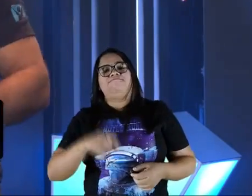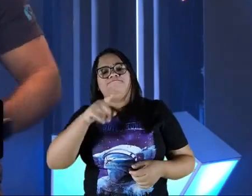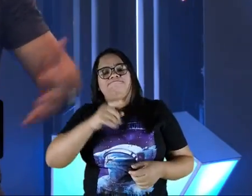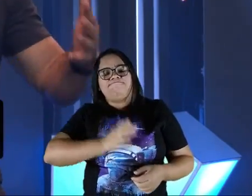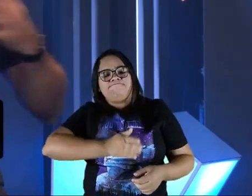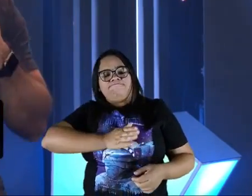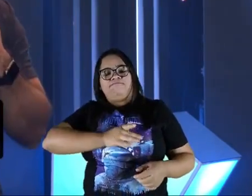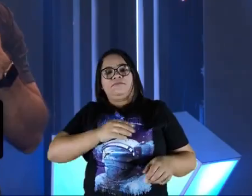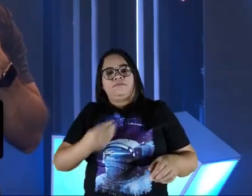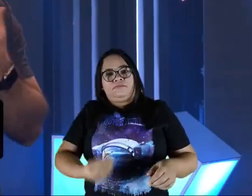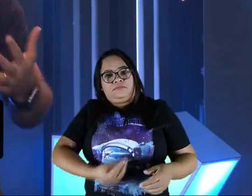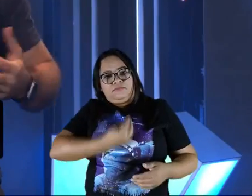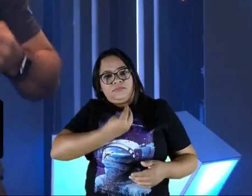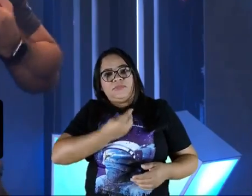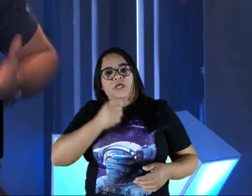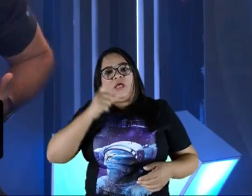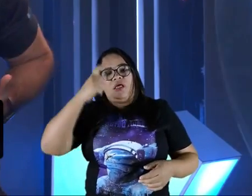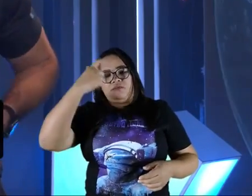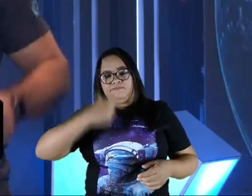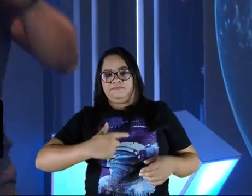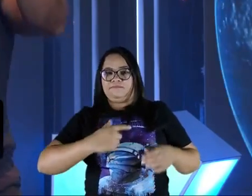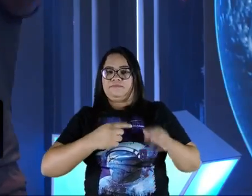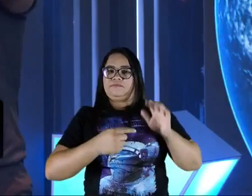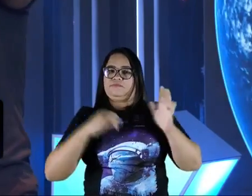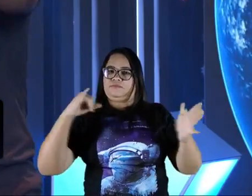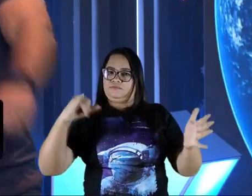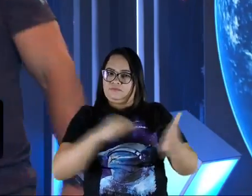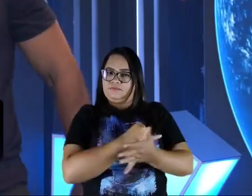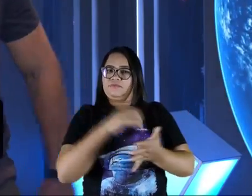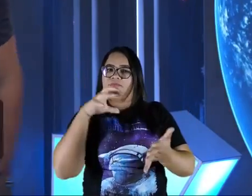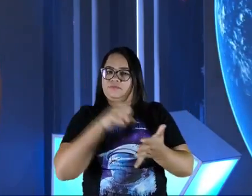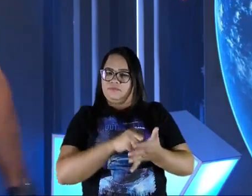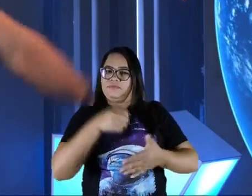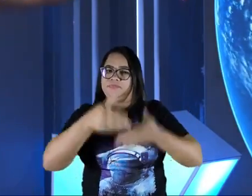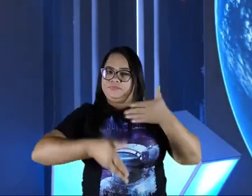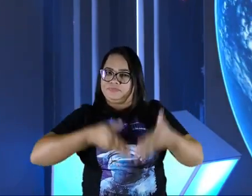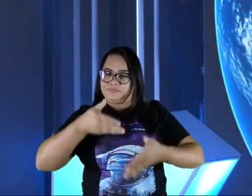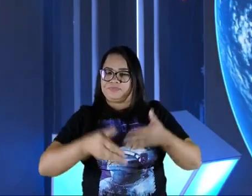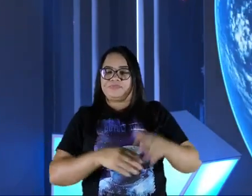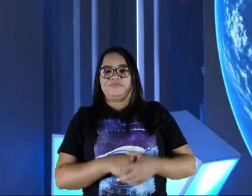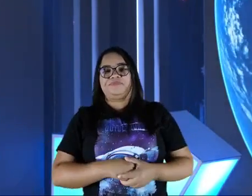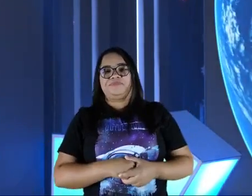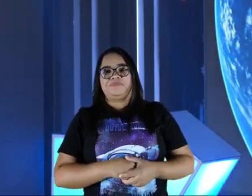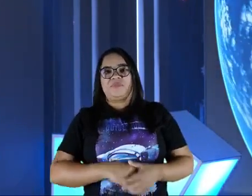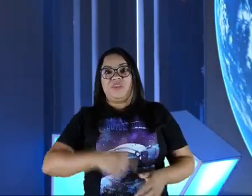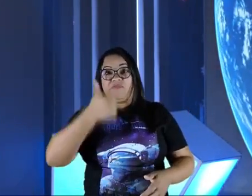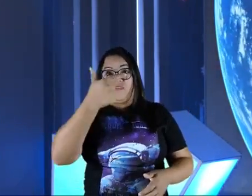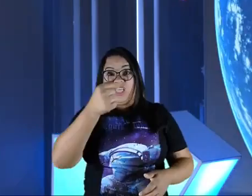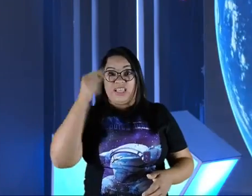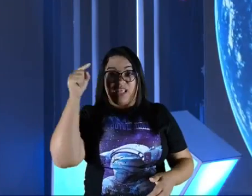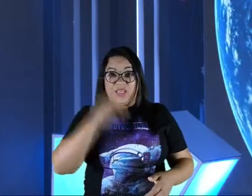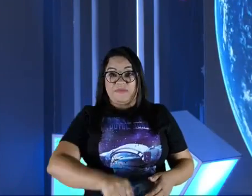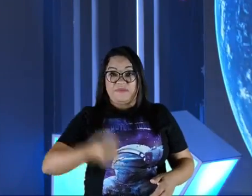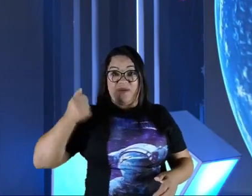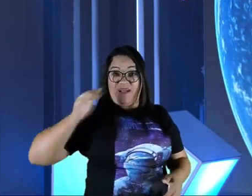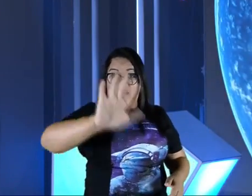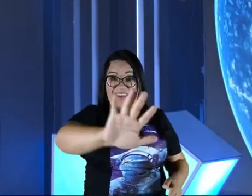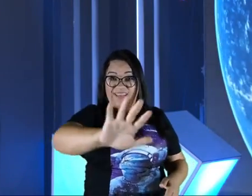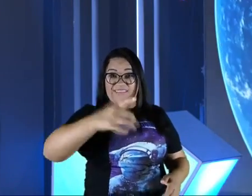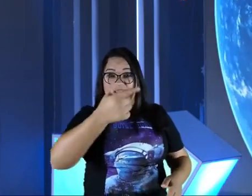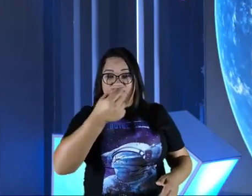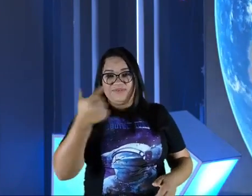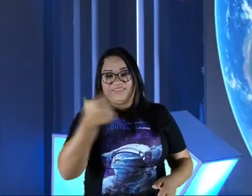coloque sua vida, faça a diferença e se aliste. Aqui na Unob, pastor Campitelli, 20 mil Calebs